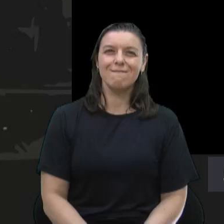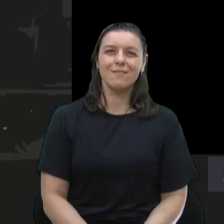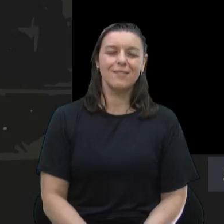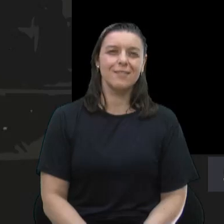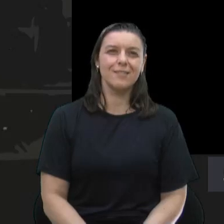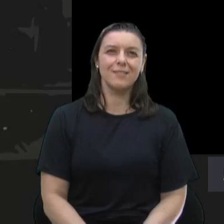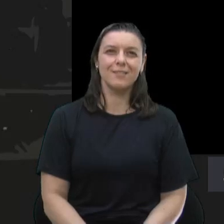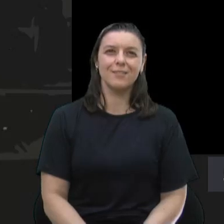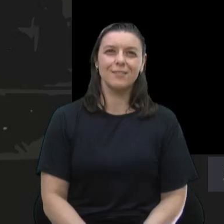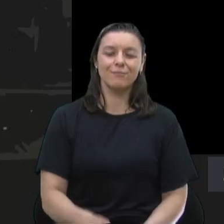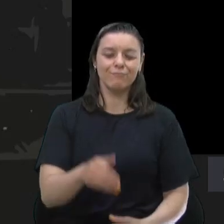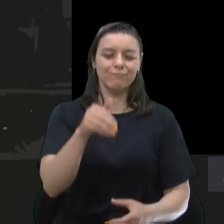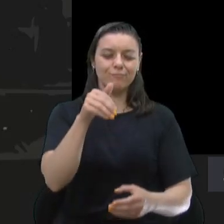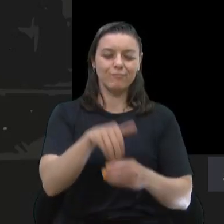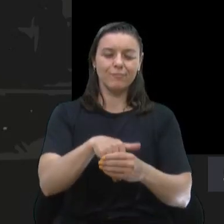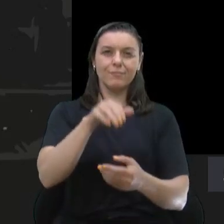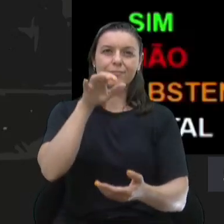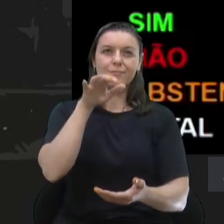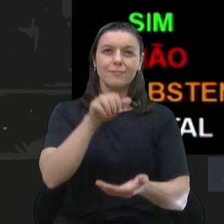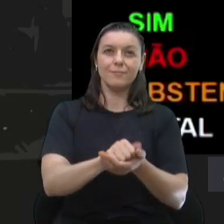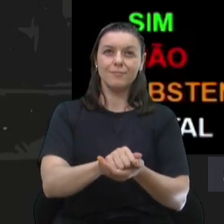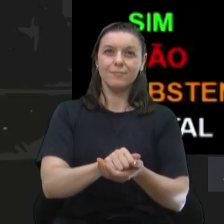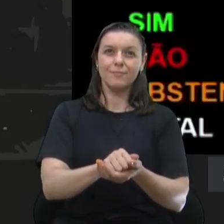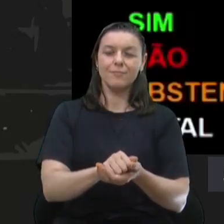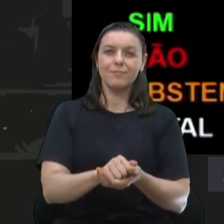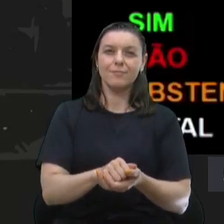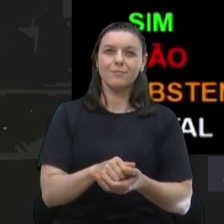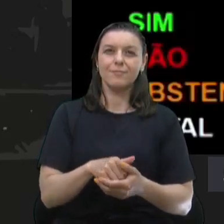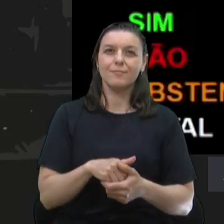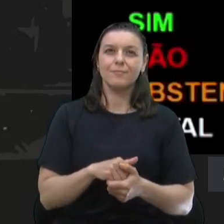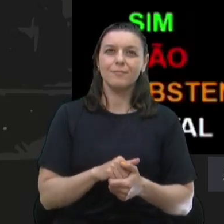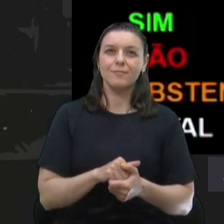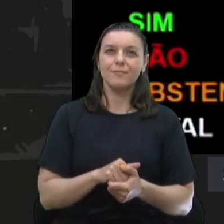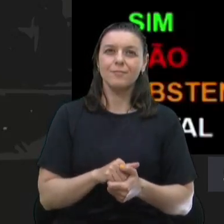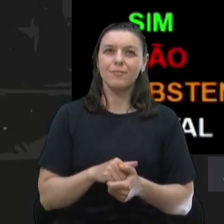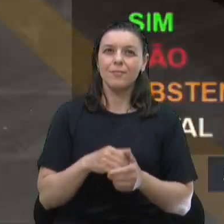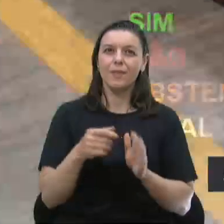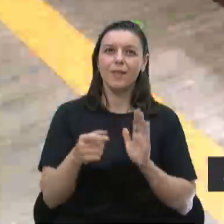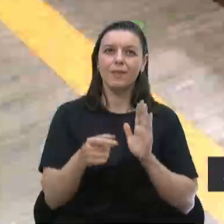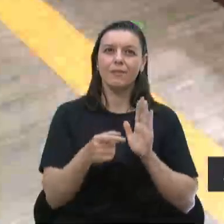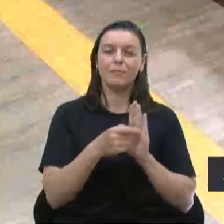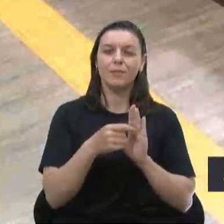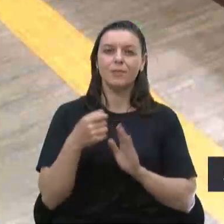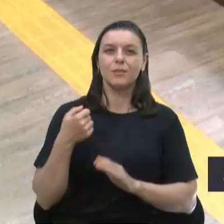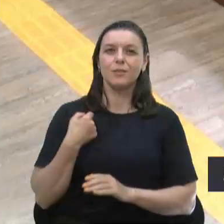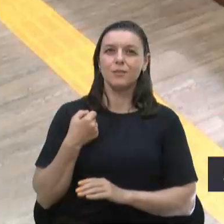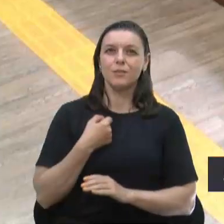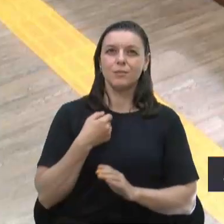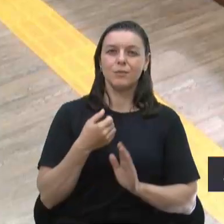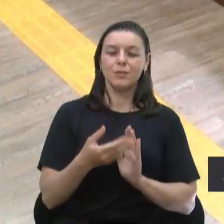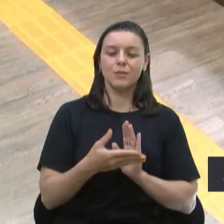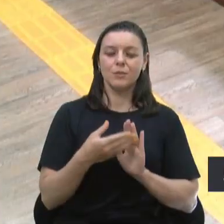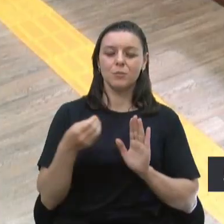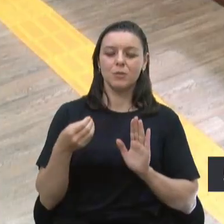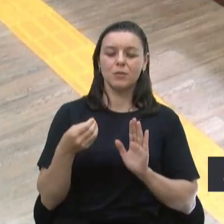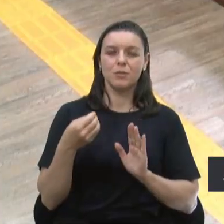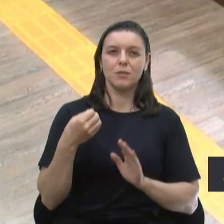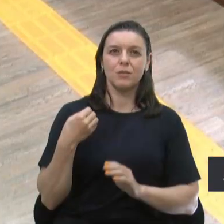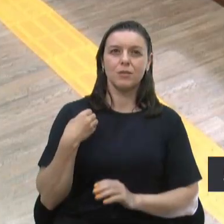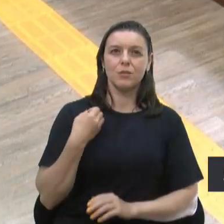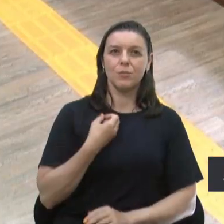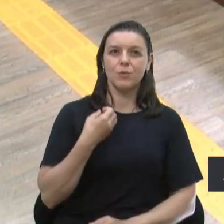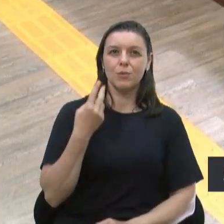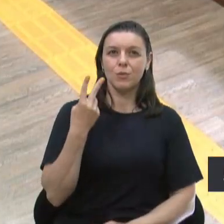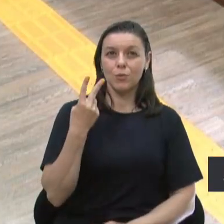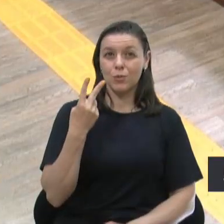Encerrado o registro dos votos, encerrada a votação. A emenda número supressiva, número